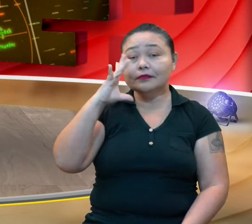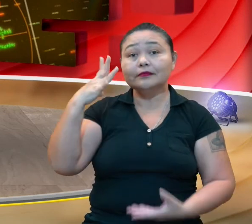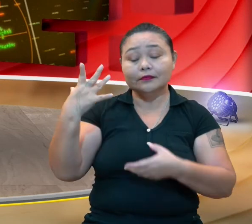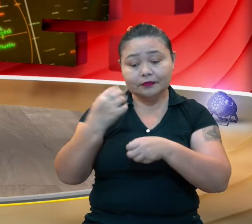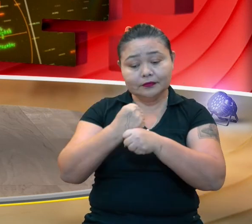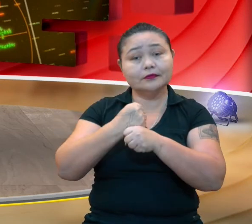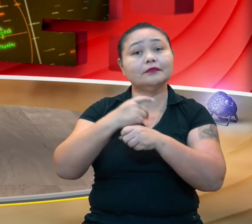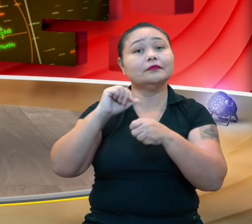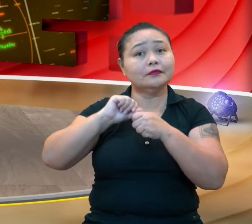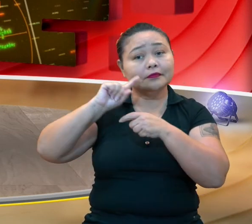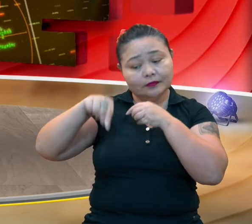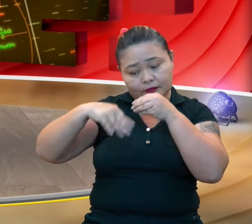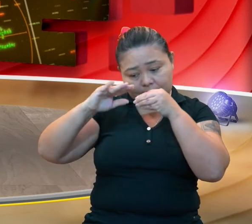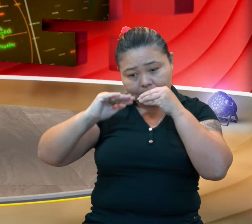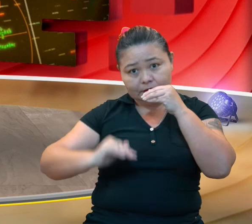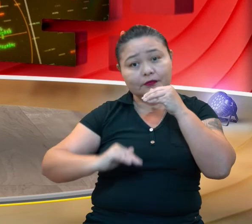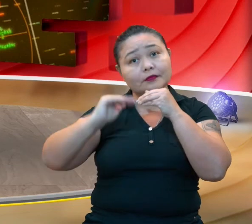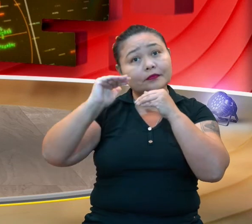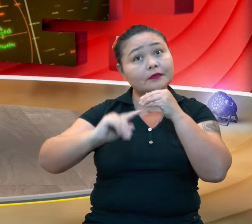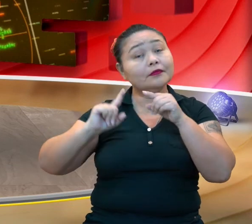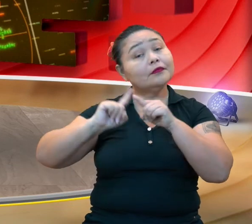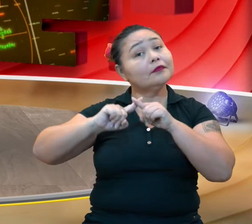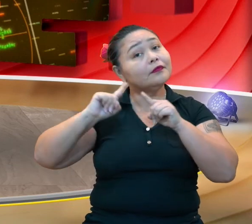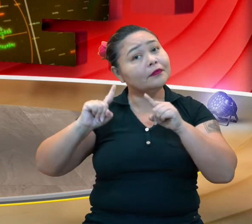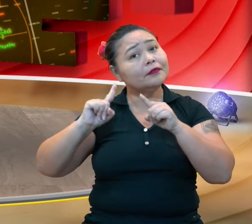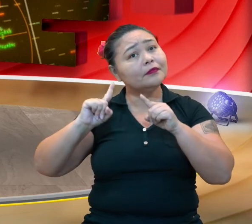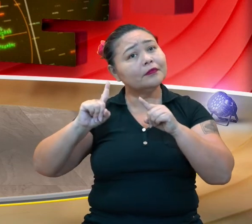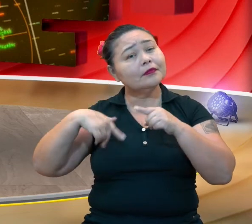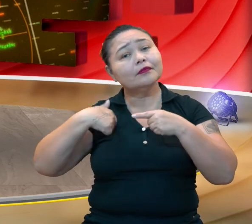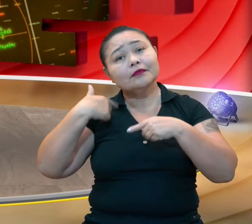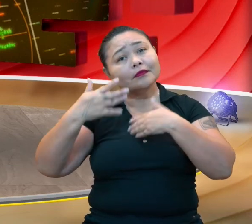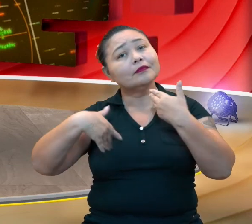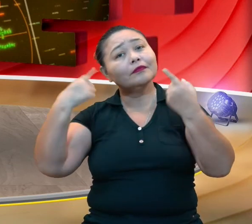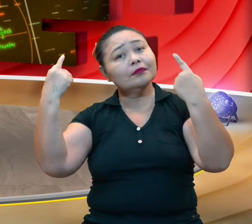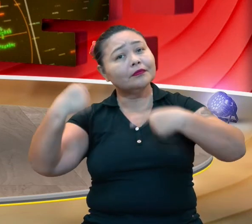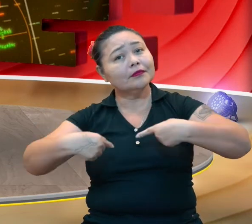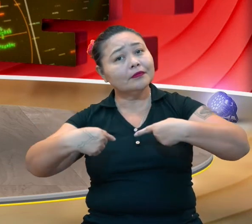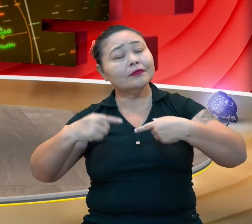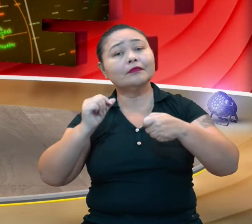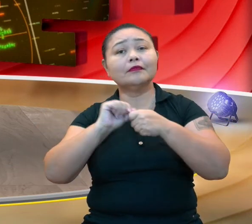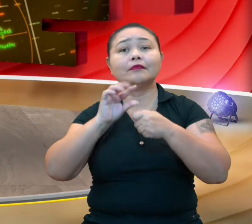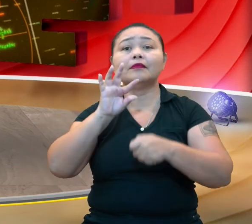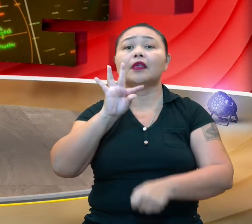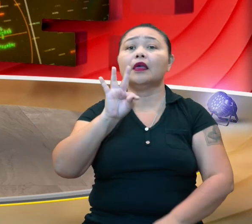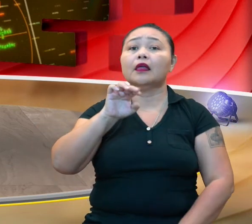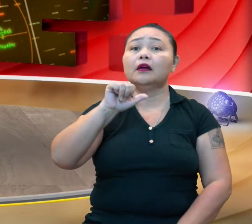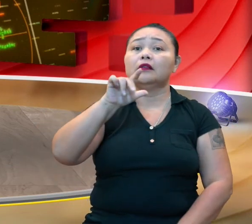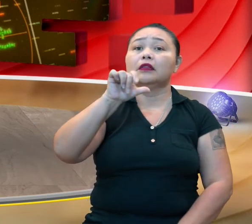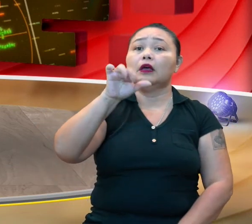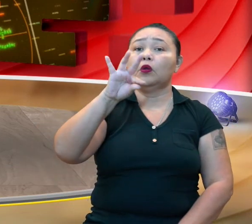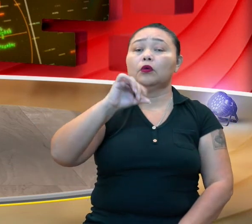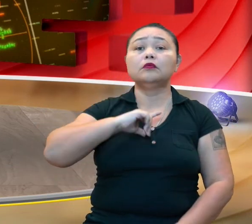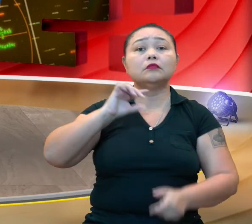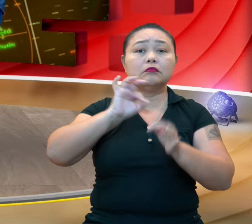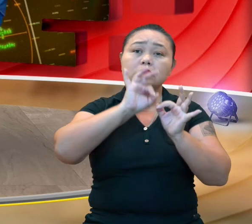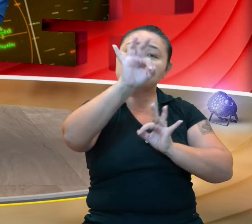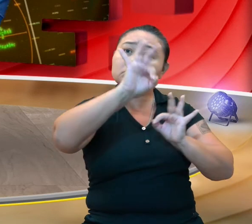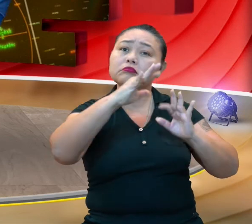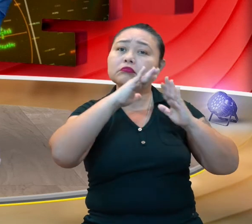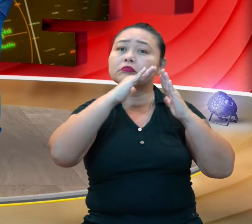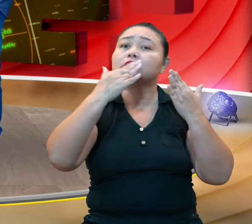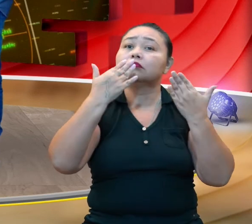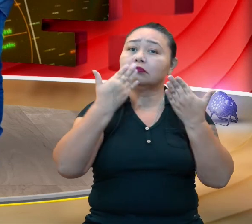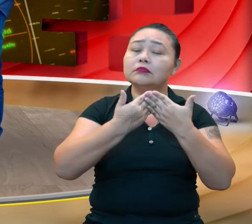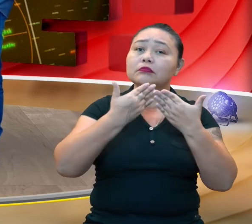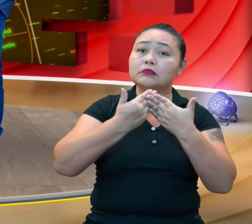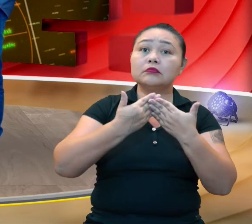considerar aquela partezinha. Mas vamos lá, tá? Segue aí o desafio, faça o teodolito, faça uma medição aí na escola, manda o registro pra gente,